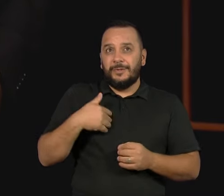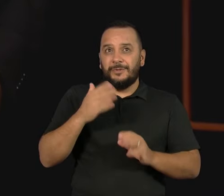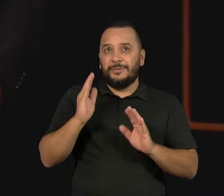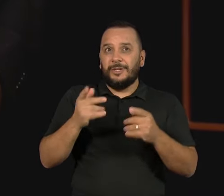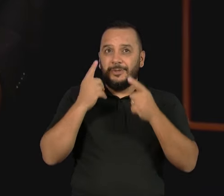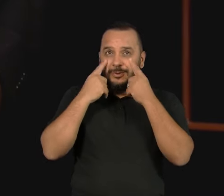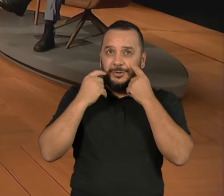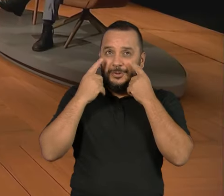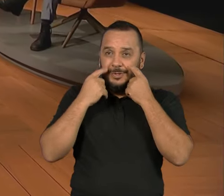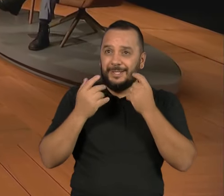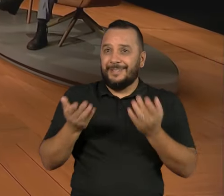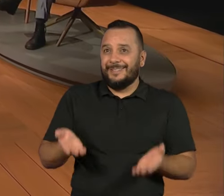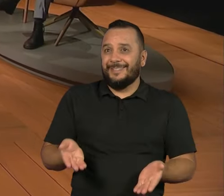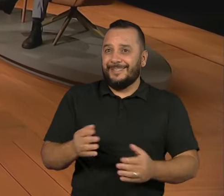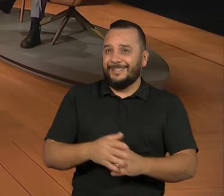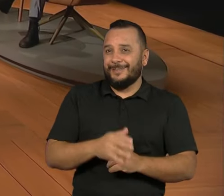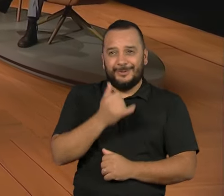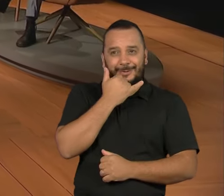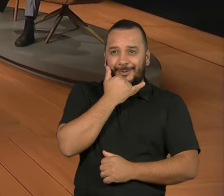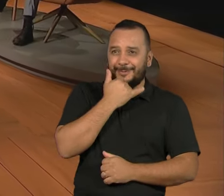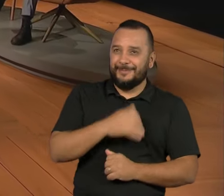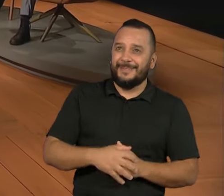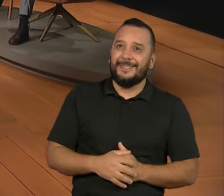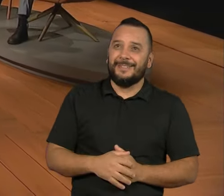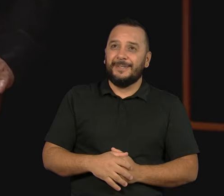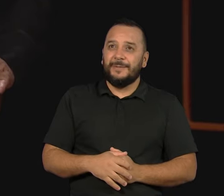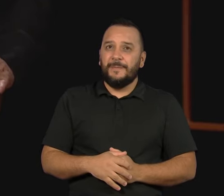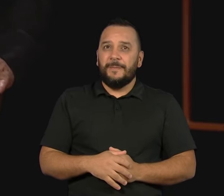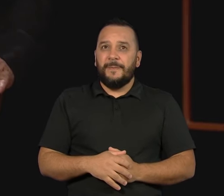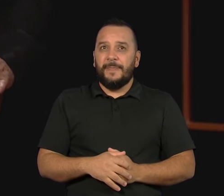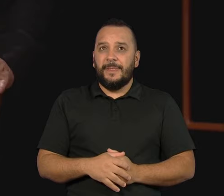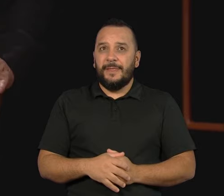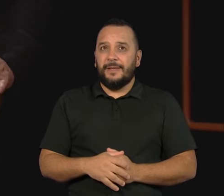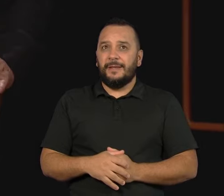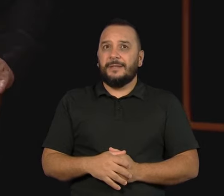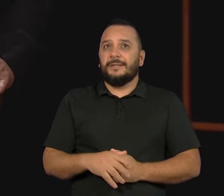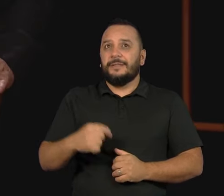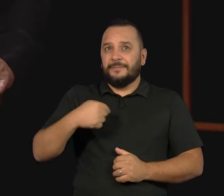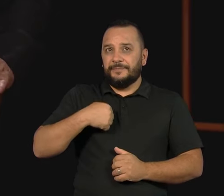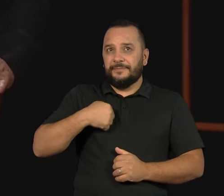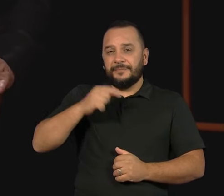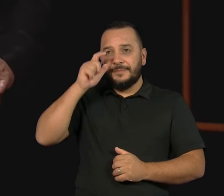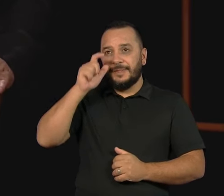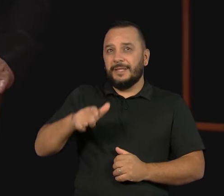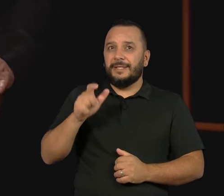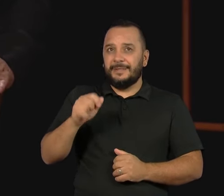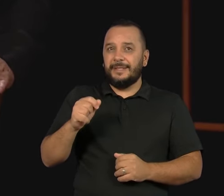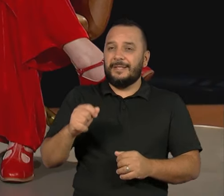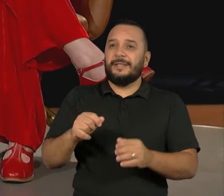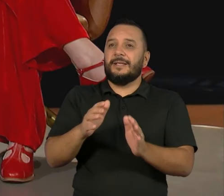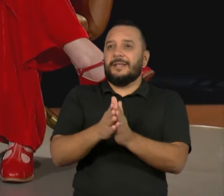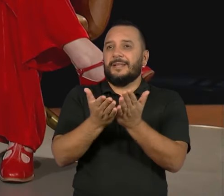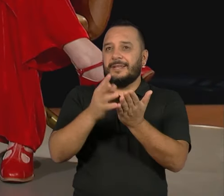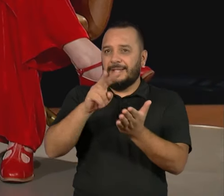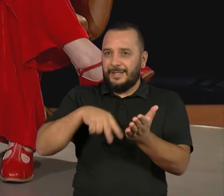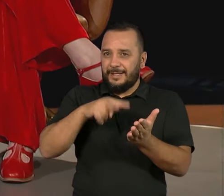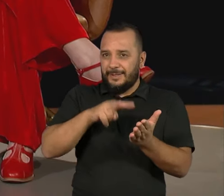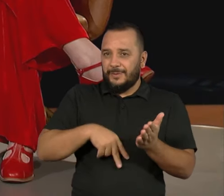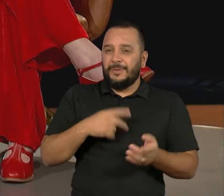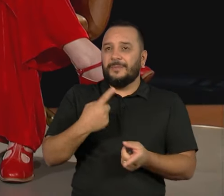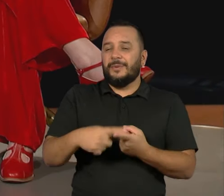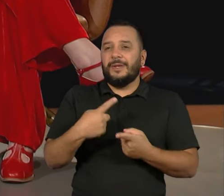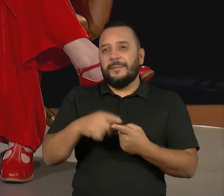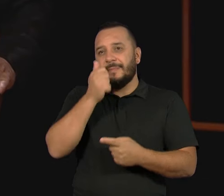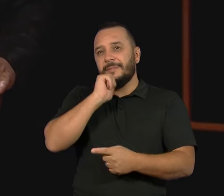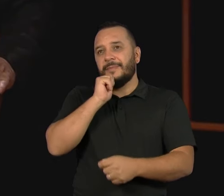aqui. Boa. E eu também me interessei muito pela leitura por conta desse